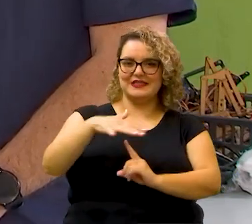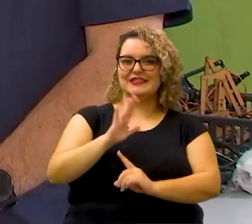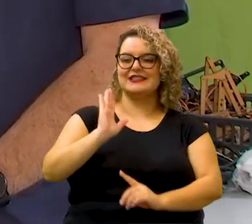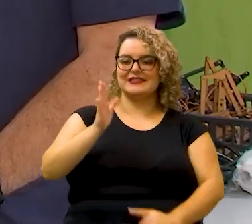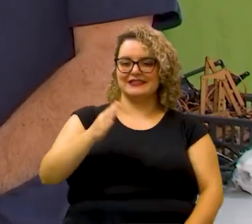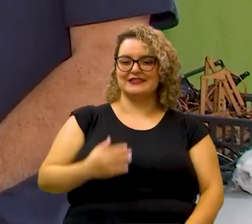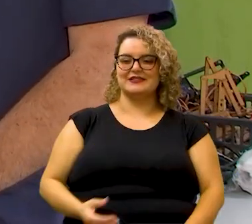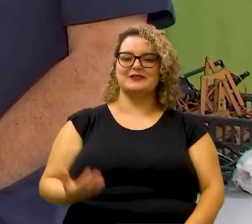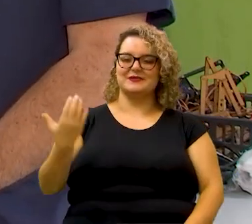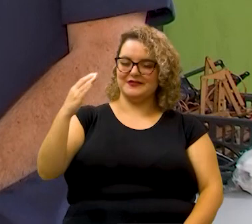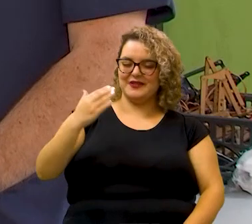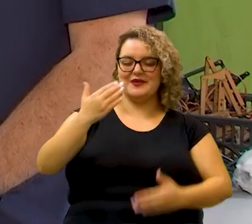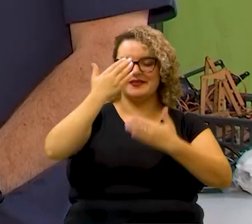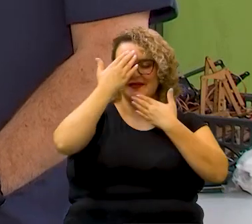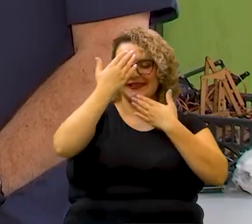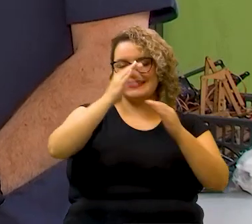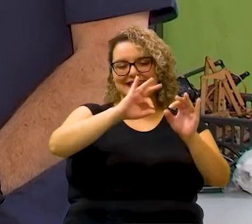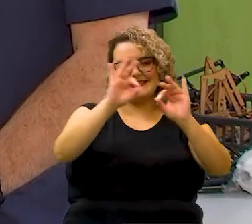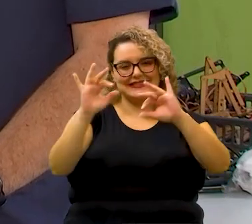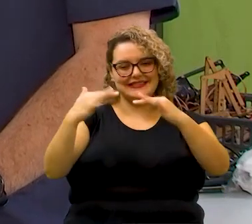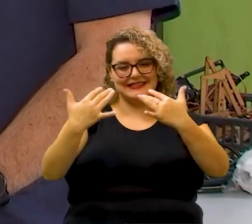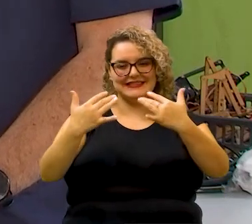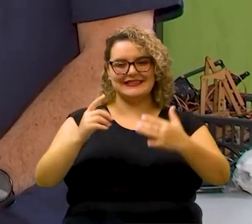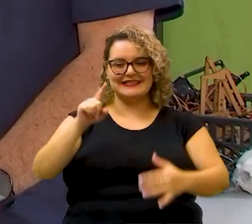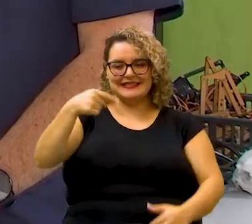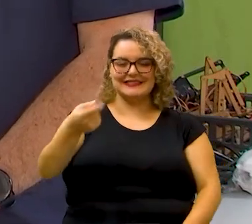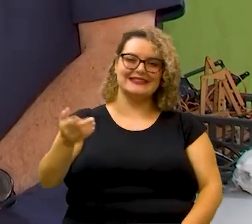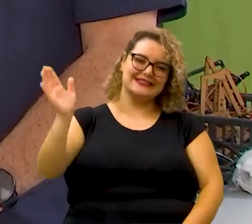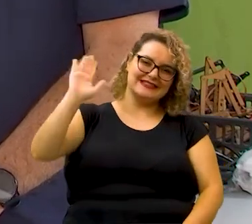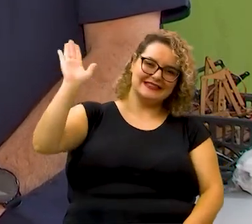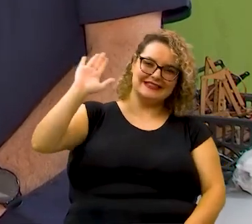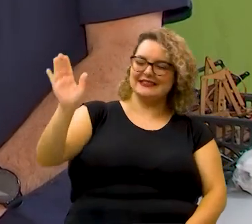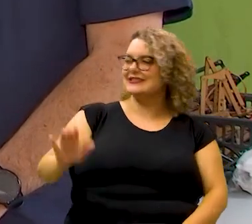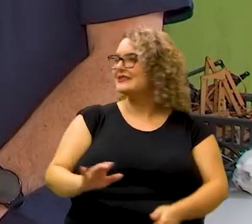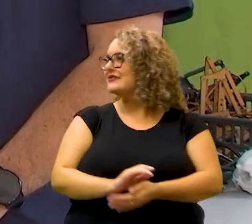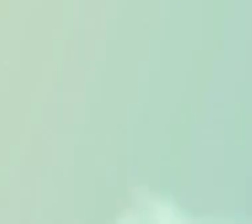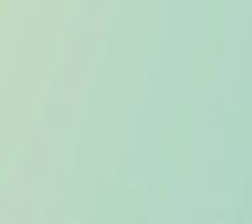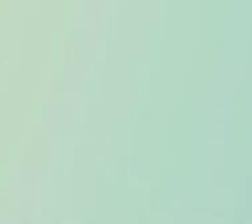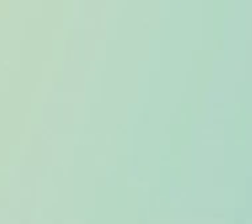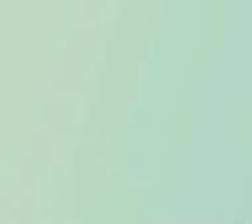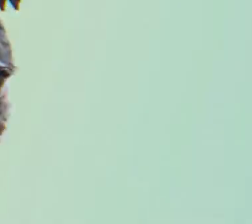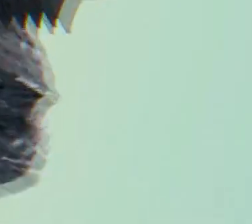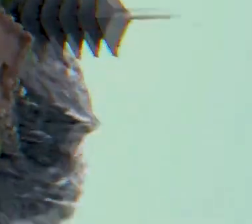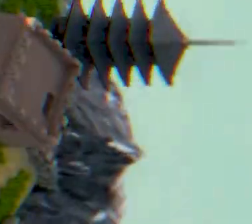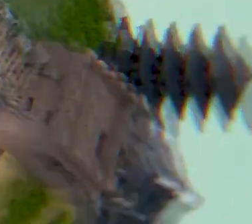ambientais que já foram para o ar. Muito obrigada pela sua companhia e até a próxima.